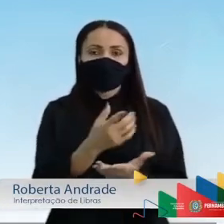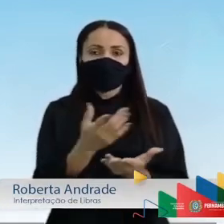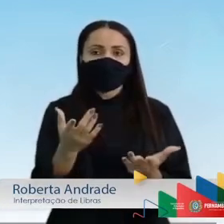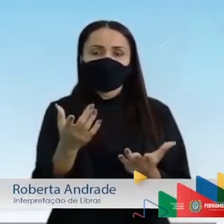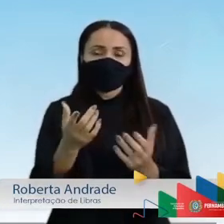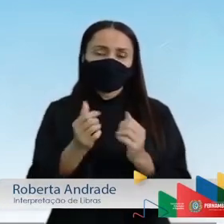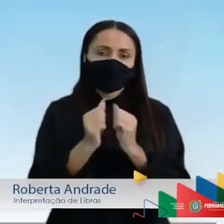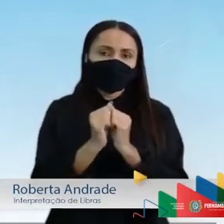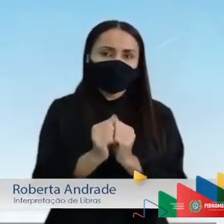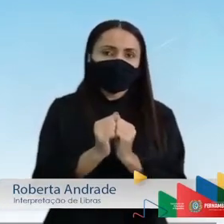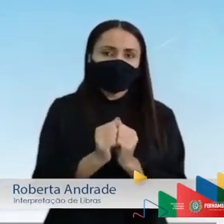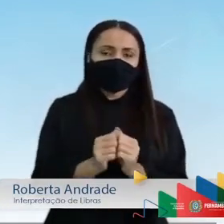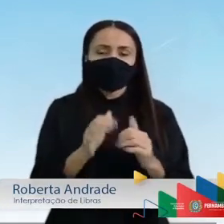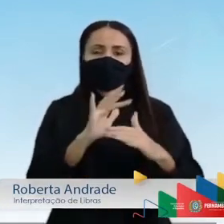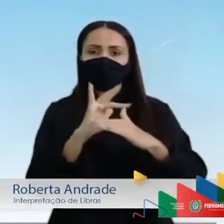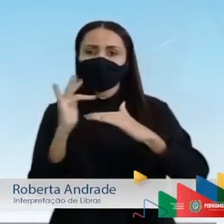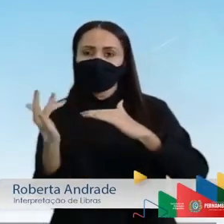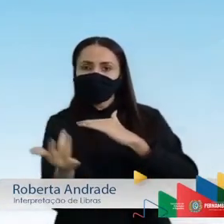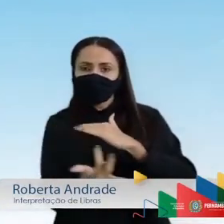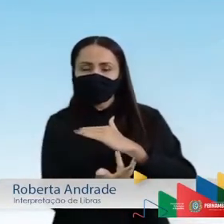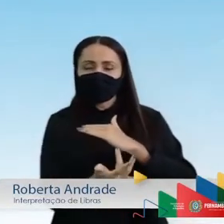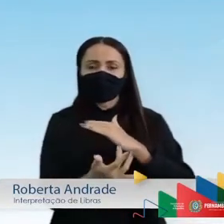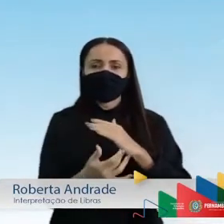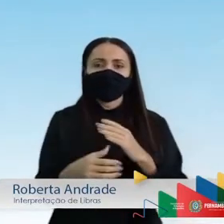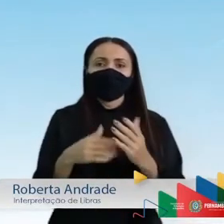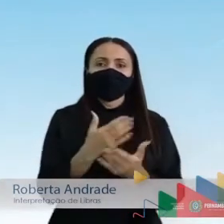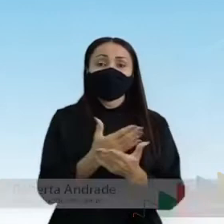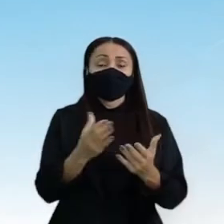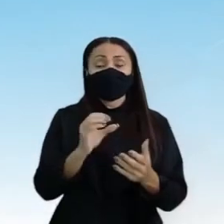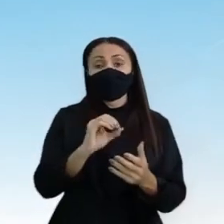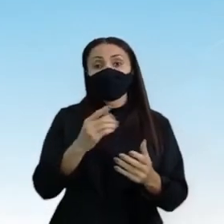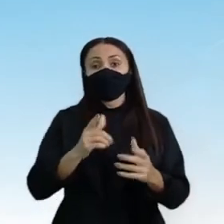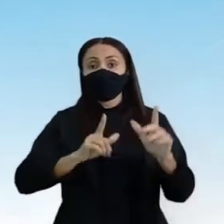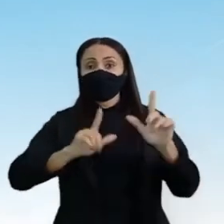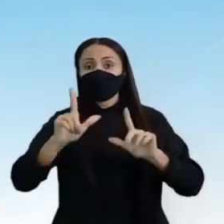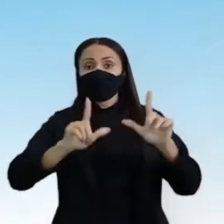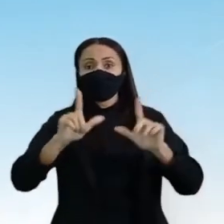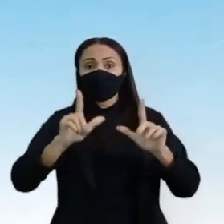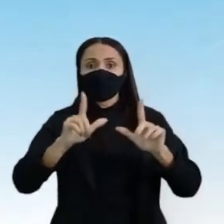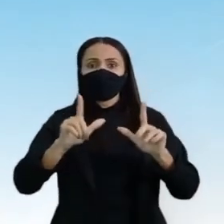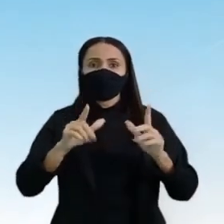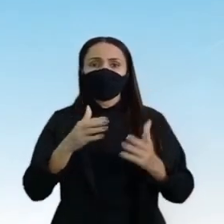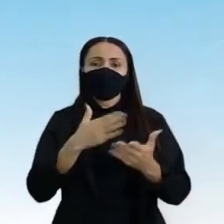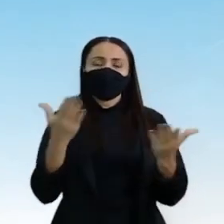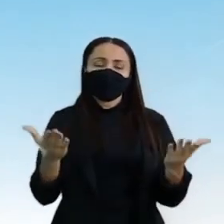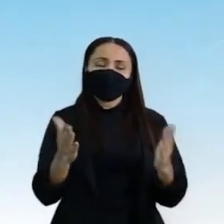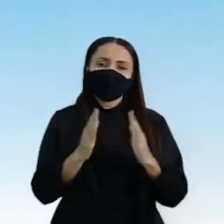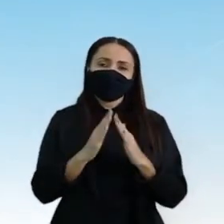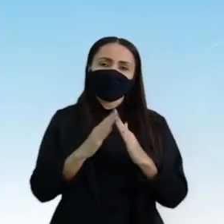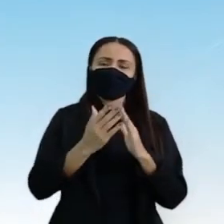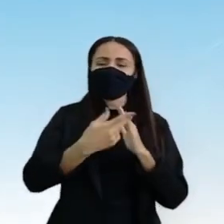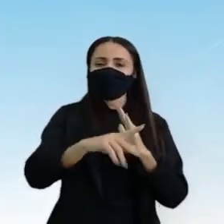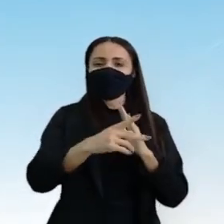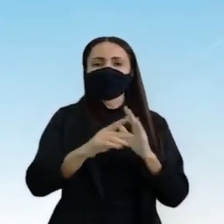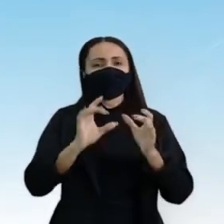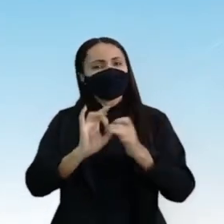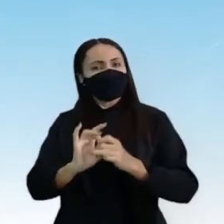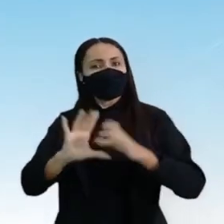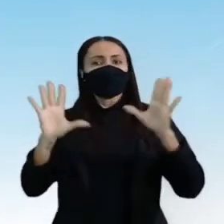aí através das redes sociais ou da TV, a casa é sua, fique